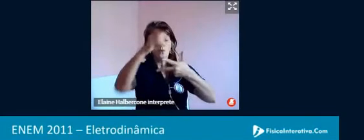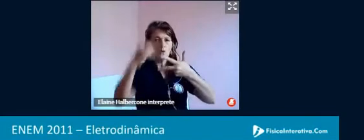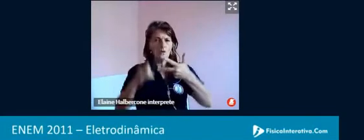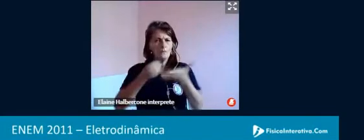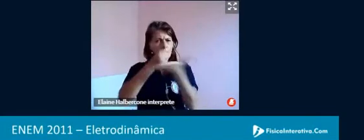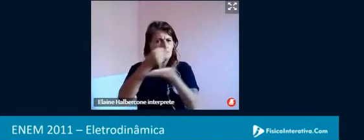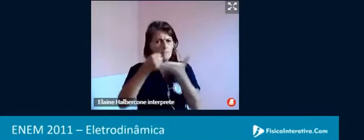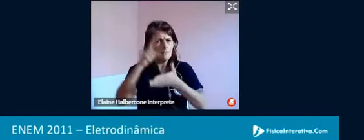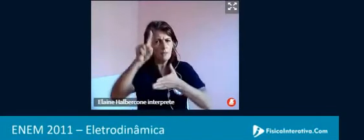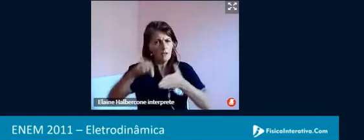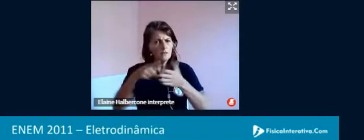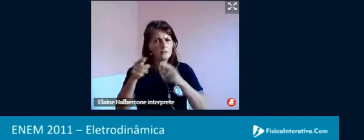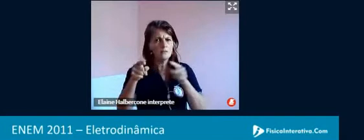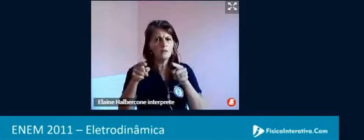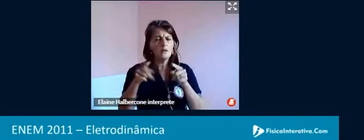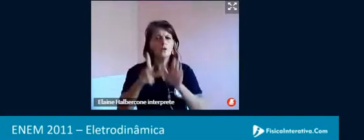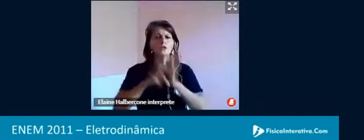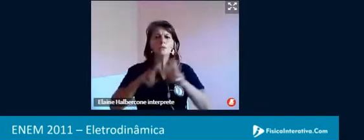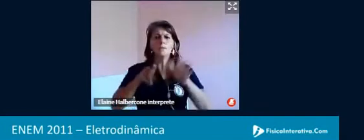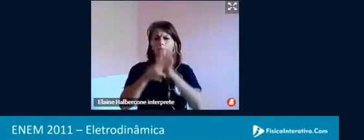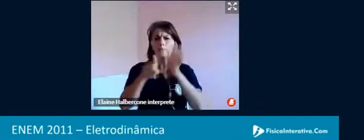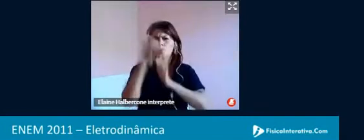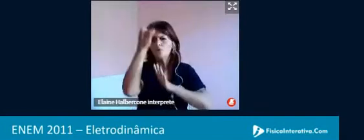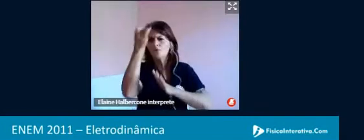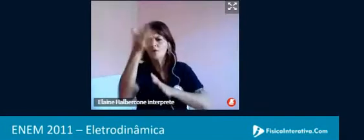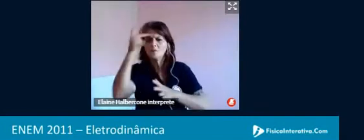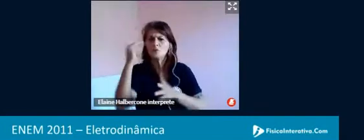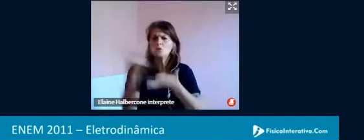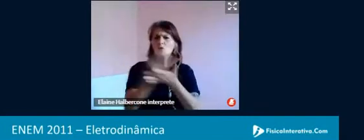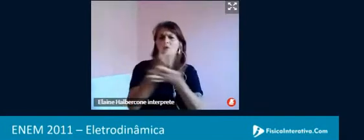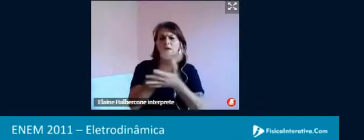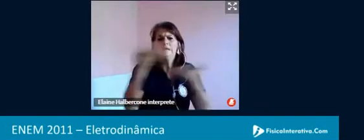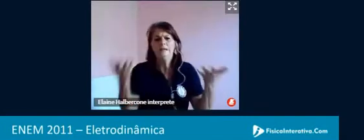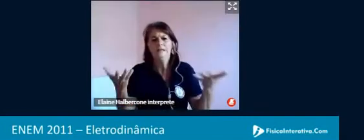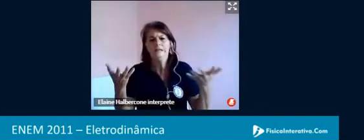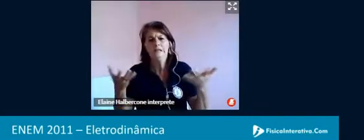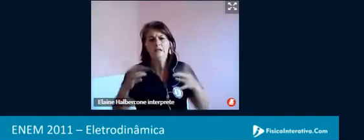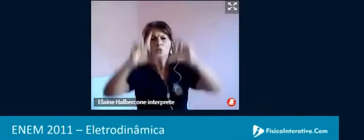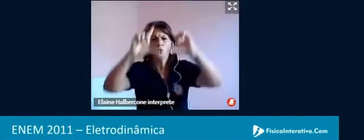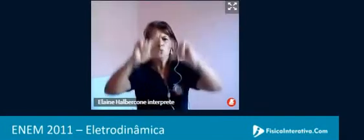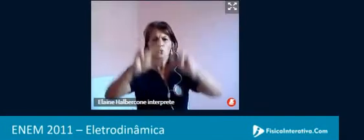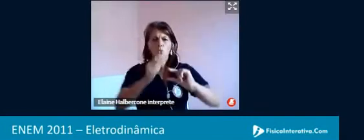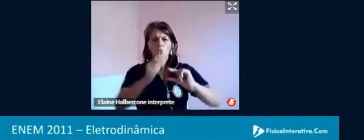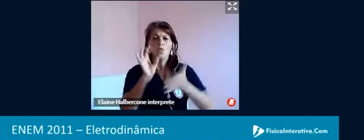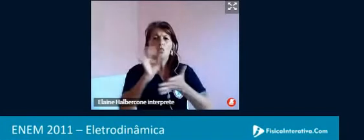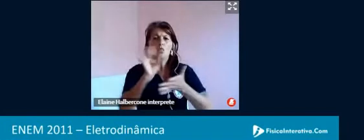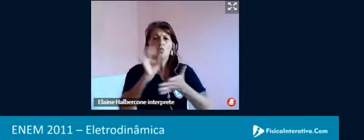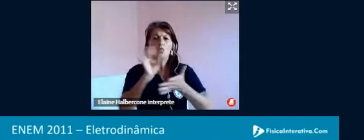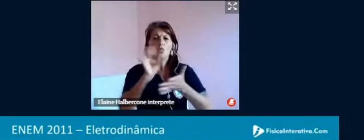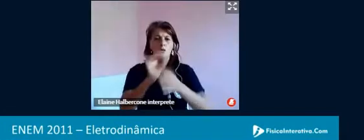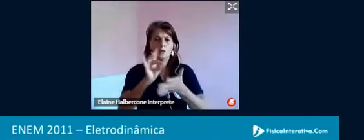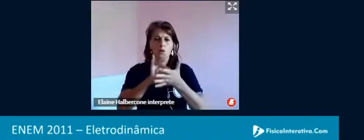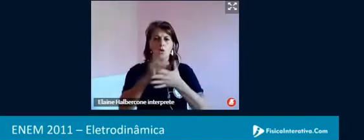Enem, basicamente, aqui, essa aqui é o tipo da questão fácil, extremamente fácil, que se alguém errar, a nota vai baixar. Ele está